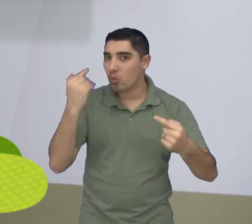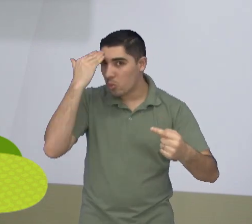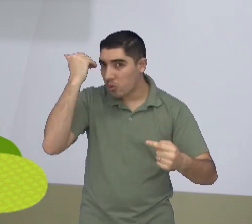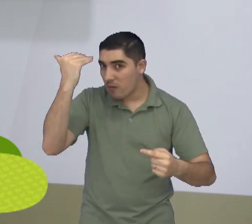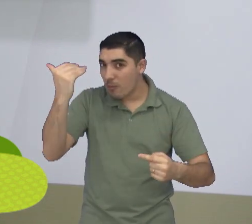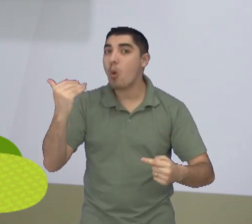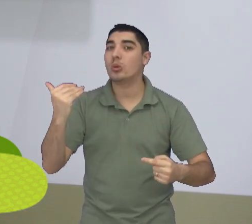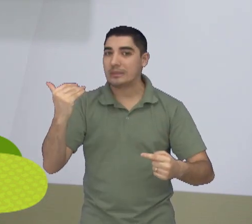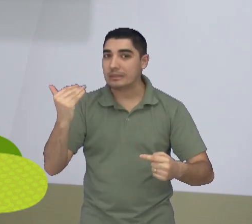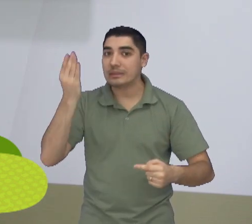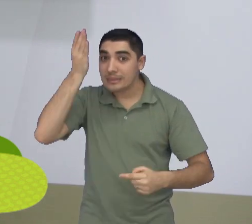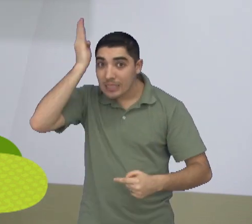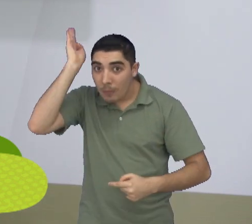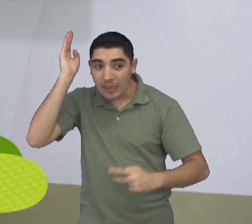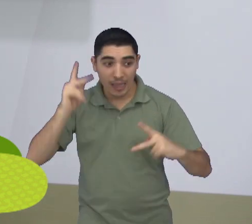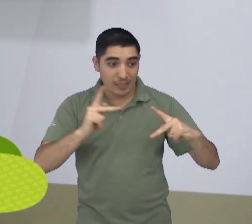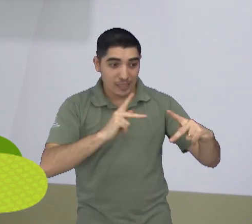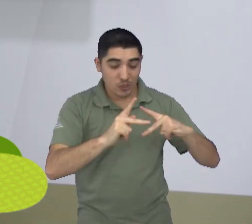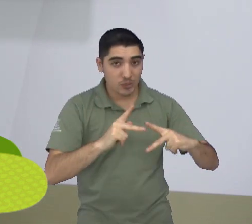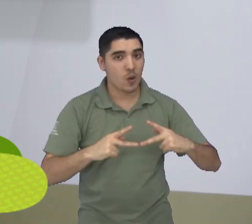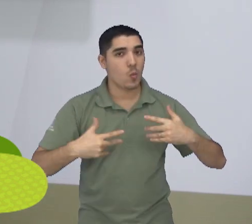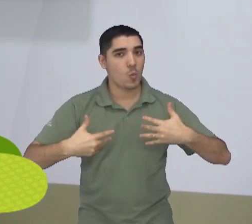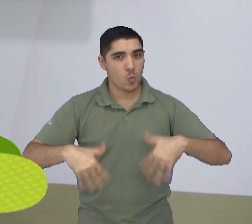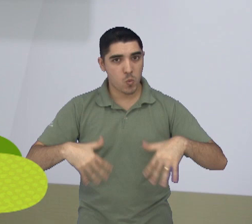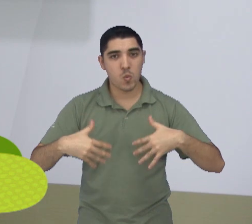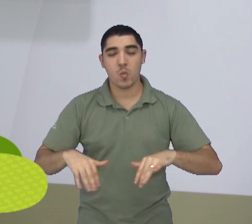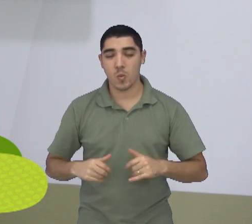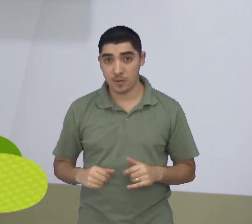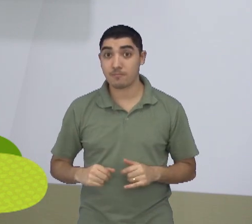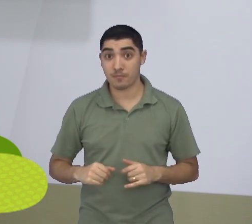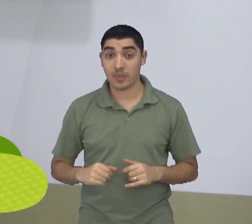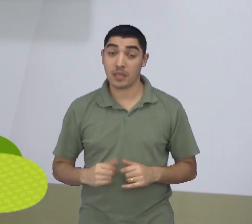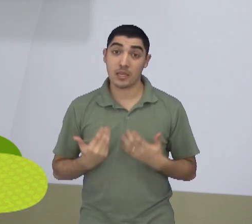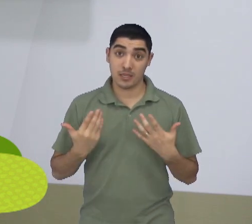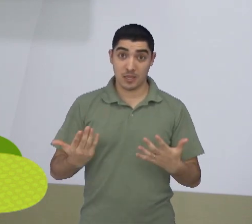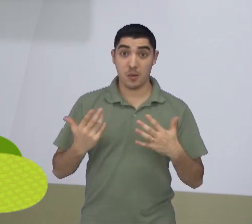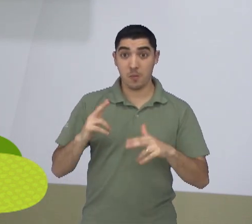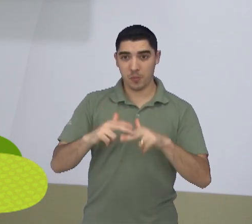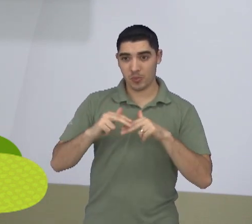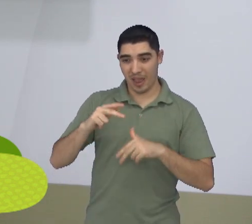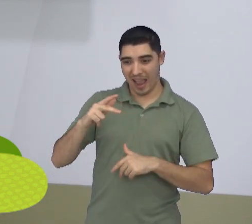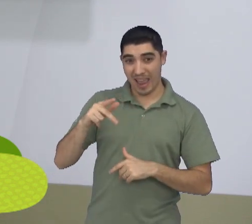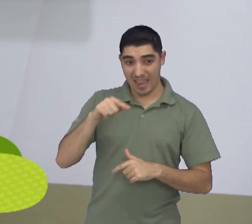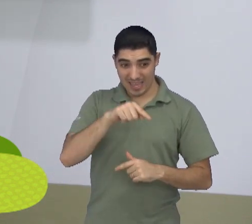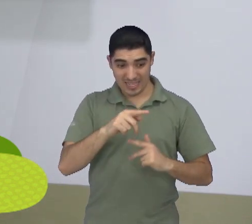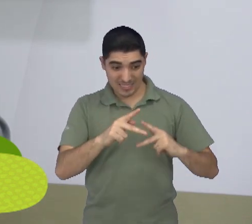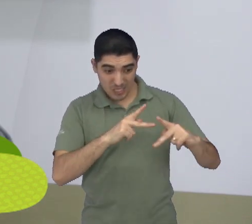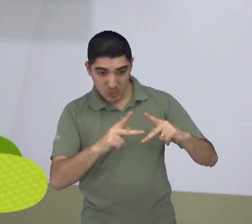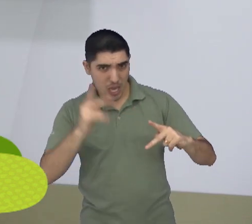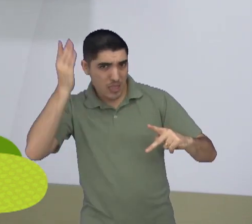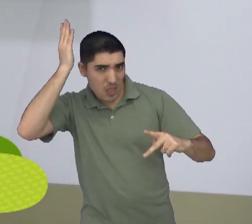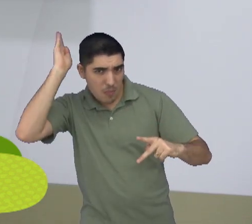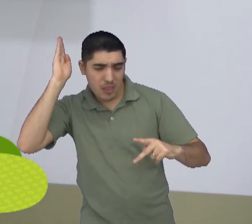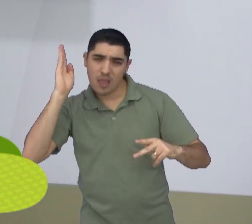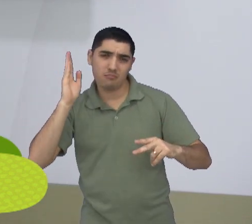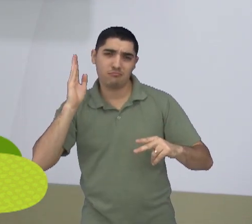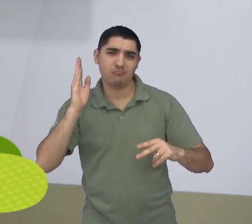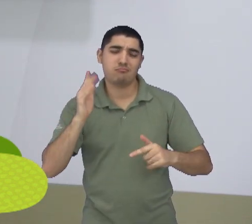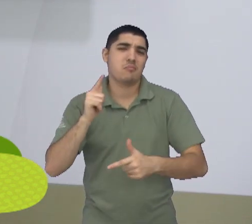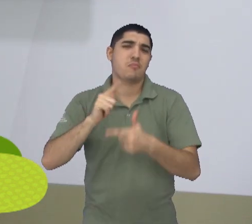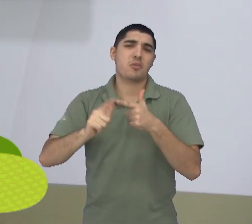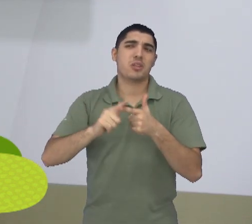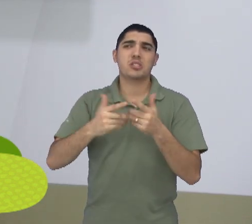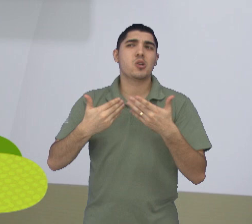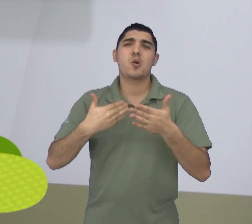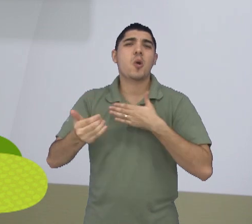realmente muito importante contra o Taubaté, que só o fato de ser São José e Taubaté, independente do que for a